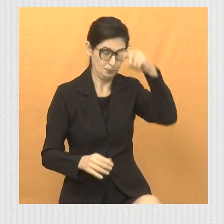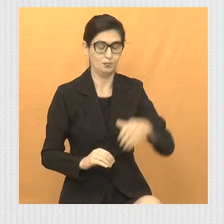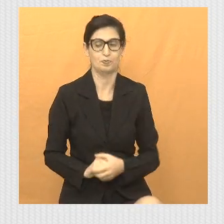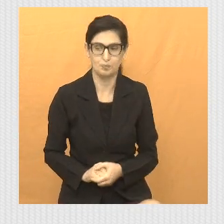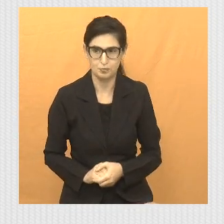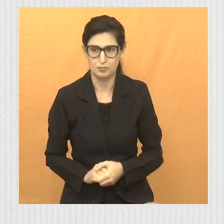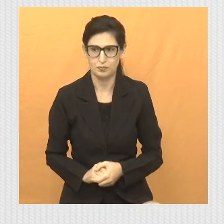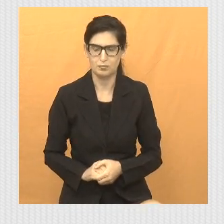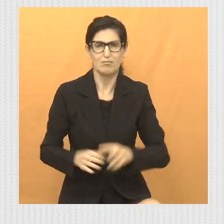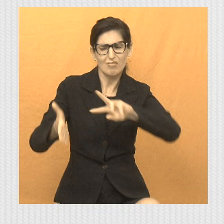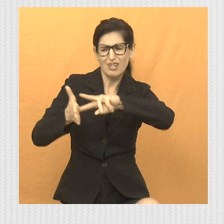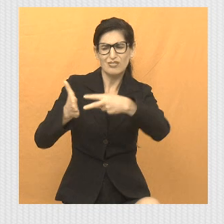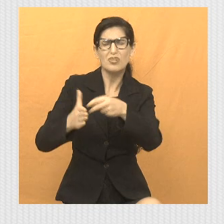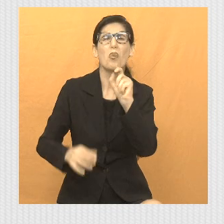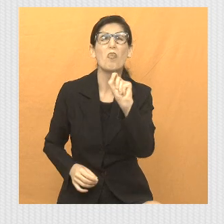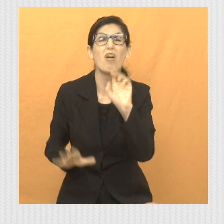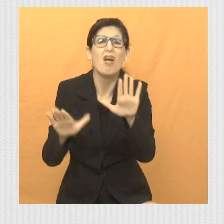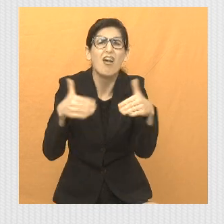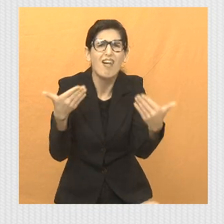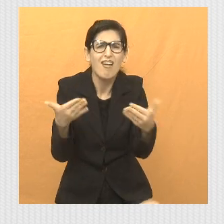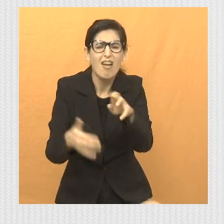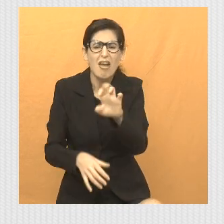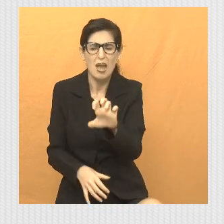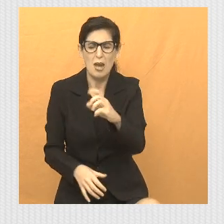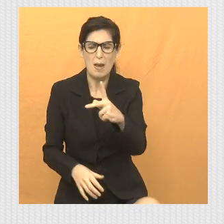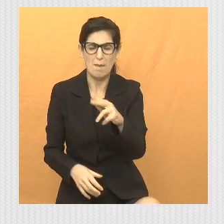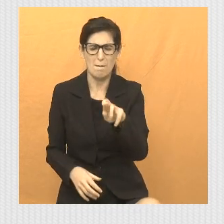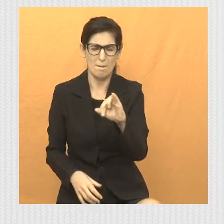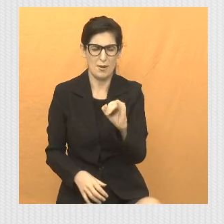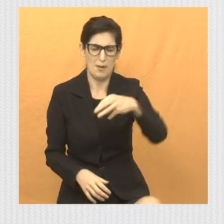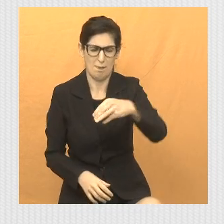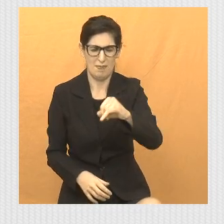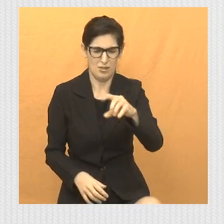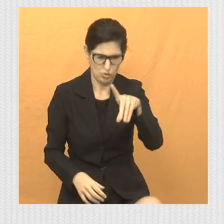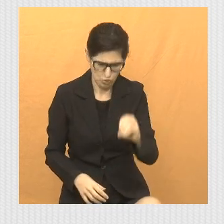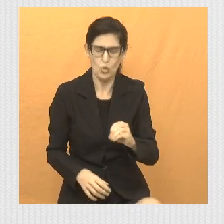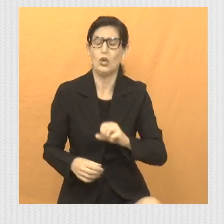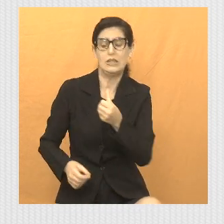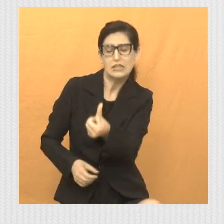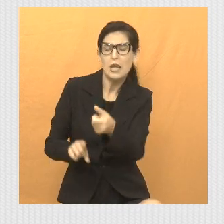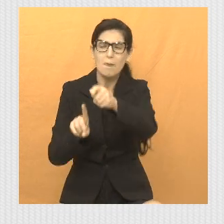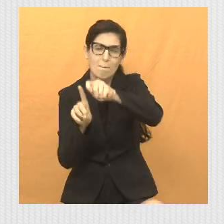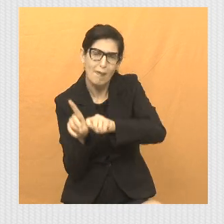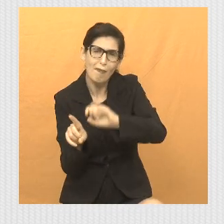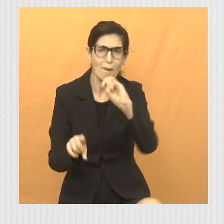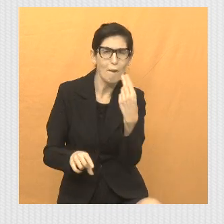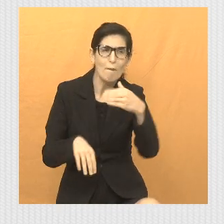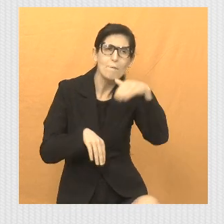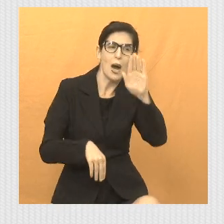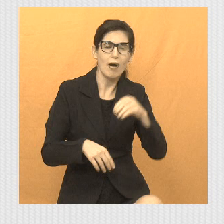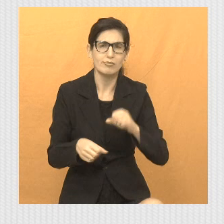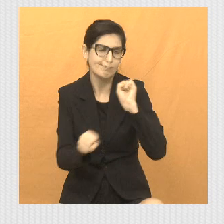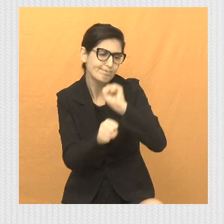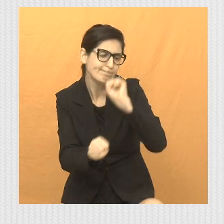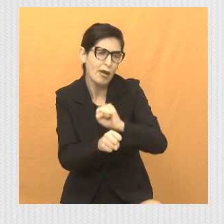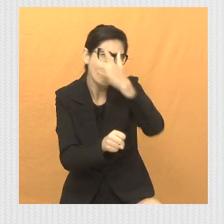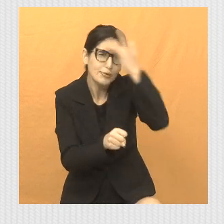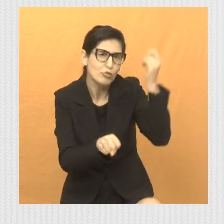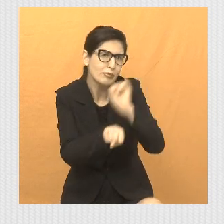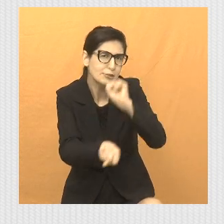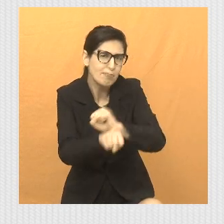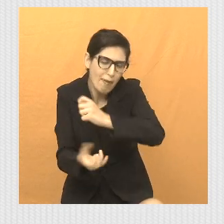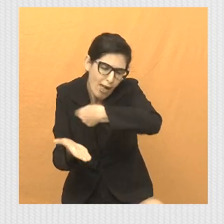reprimida. Significa que são especialidades que estão há 6 meses ou mais aguardando para o agendamento.